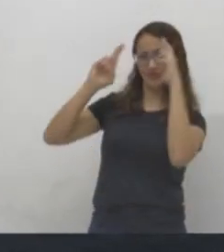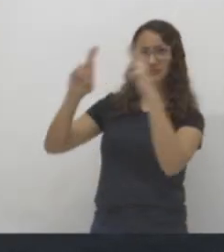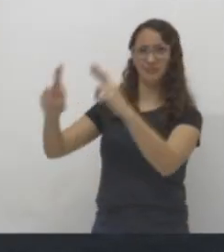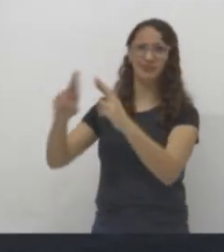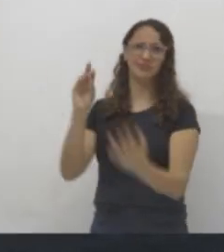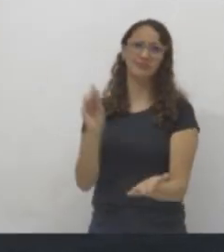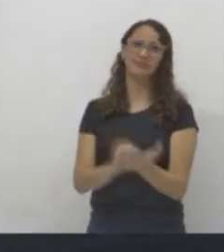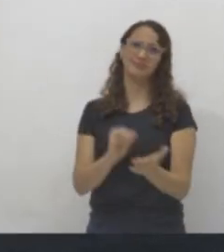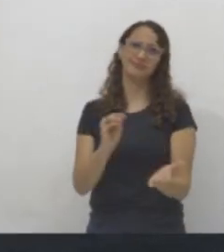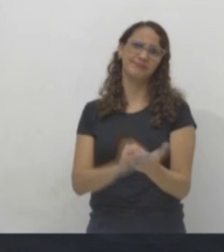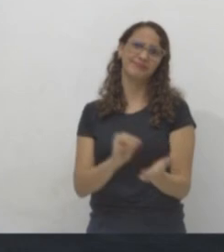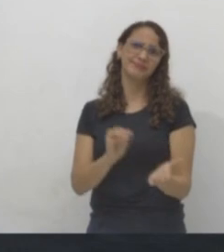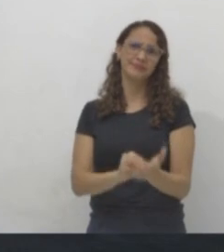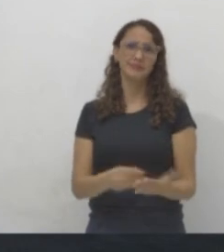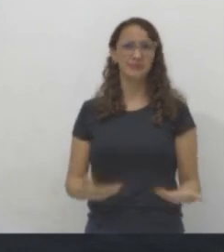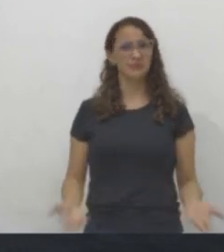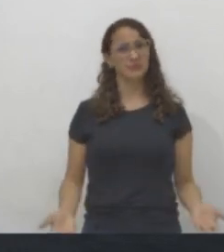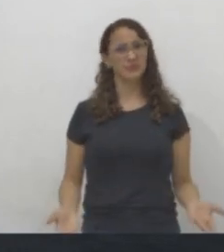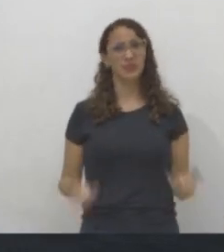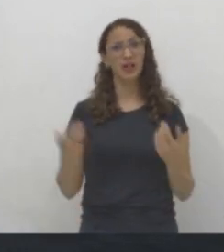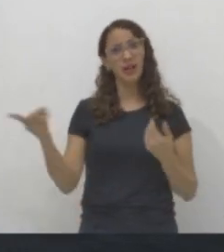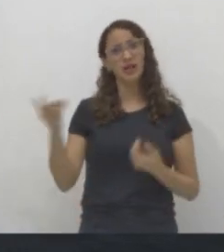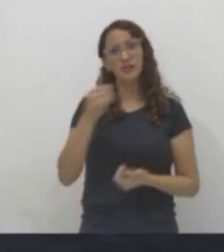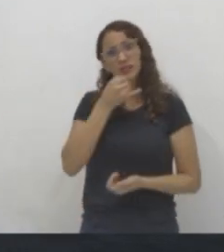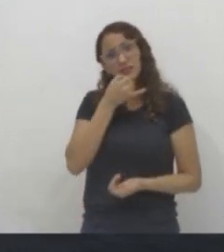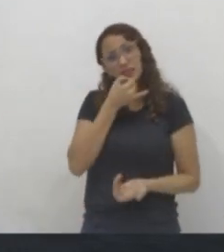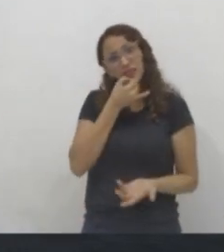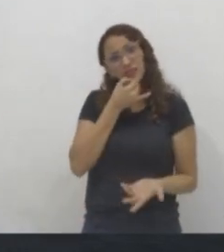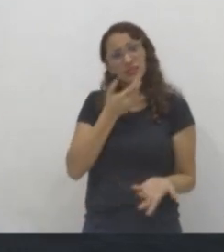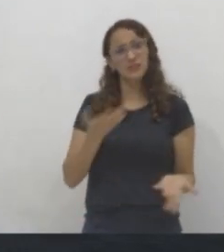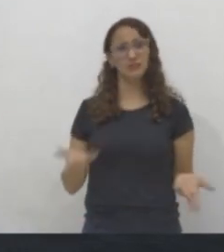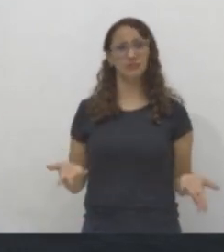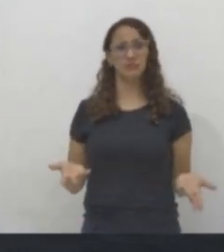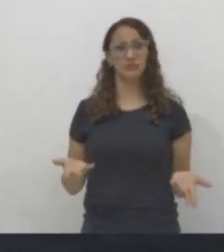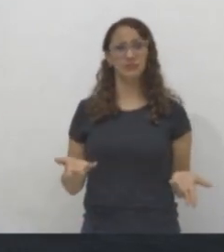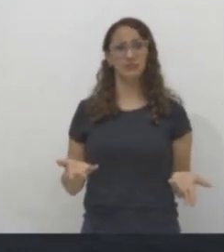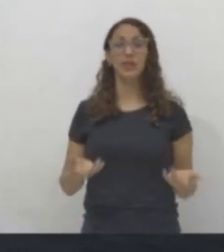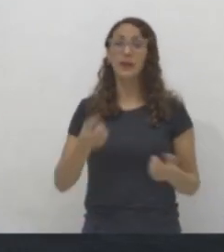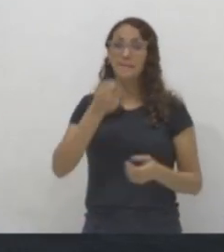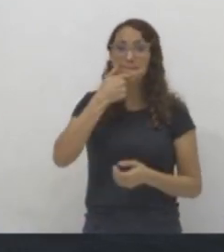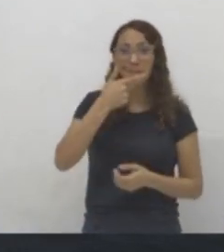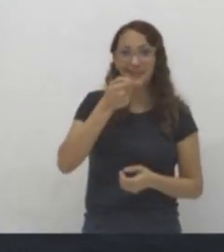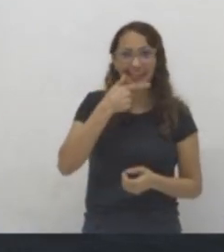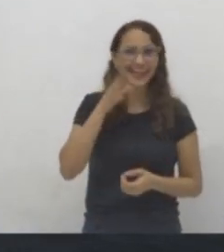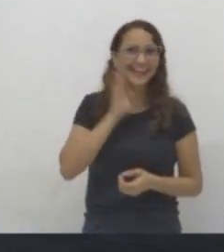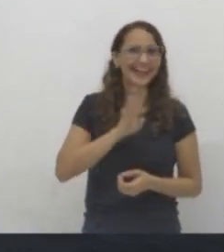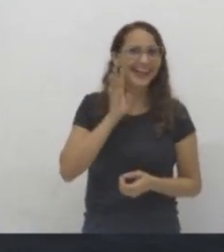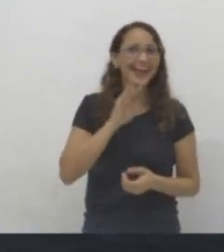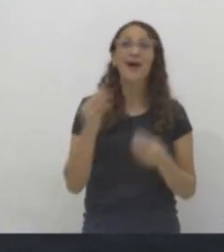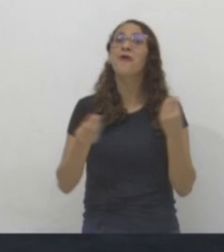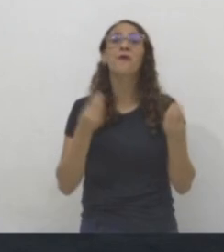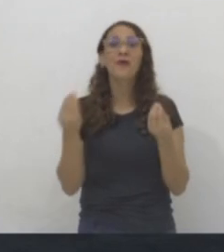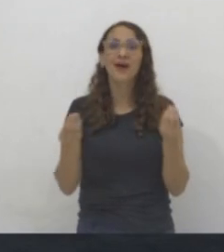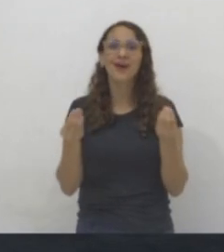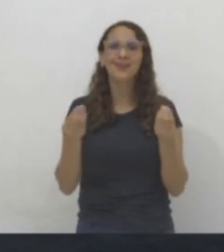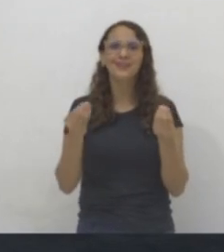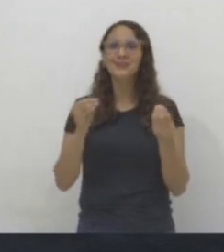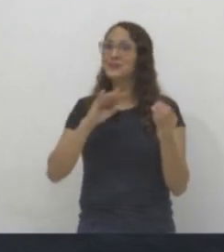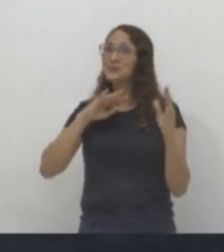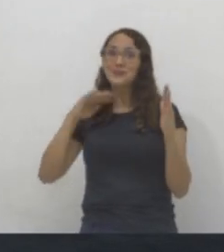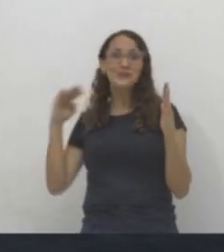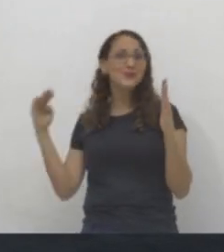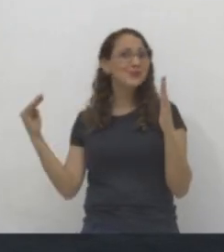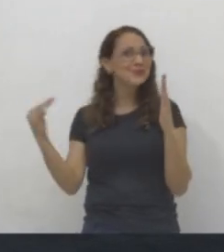nem trazer tristeza para o outro. Só vai ser uma piada legal quando todos puderem rir. Se